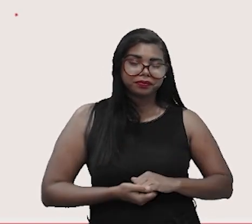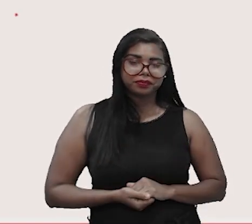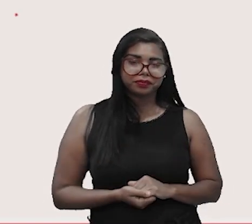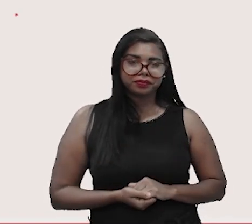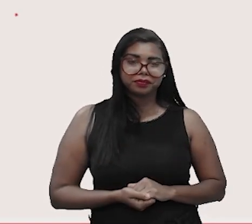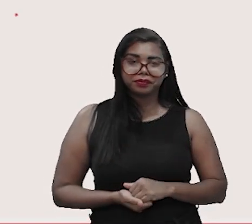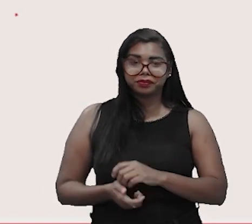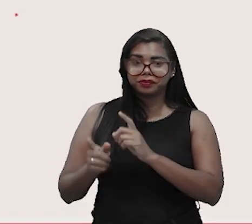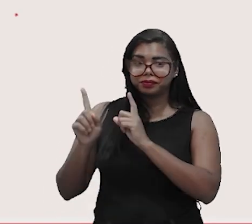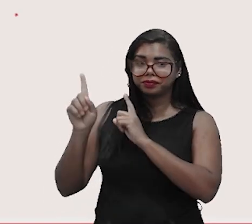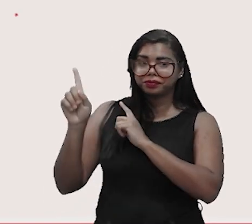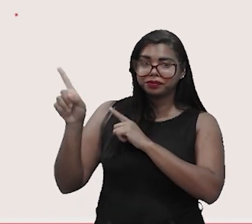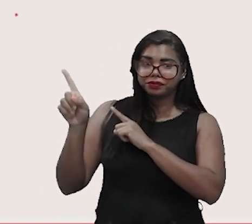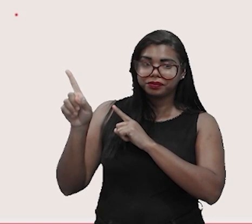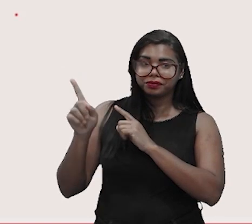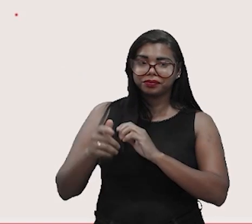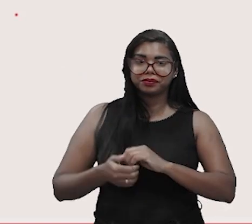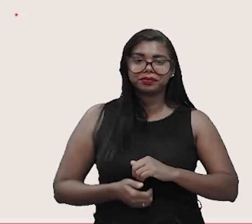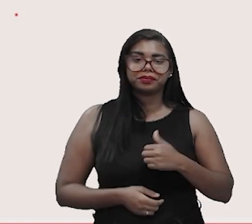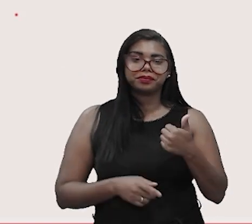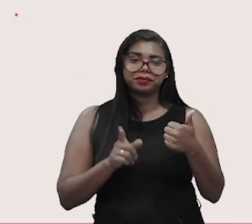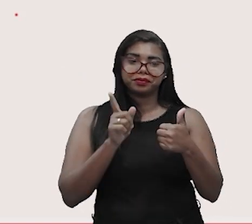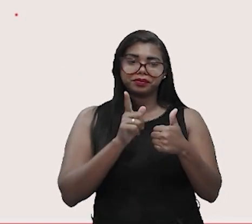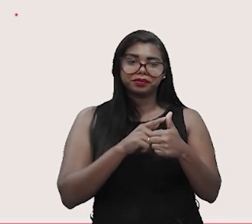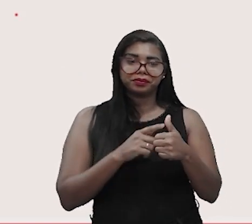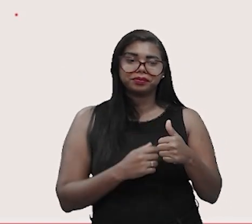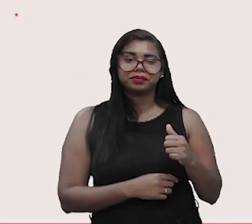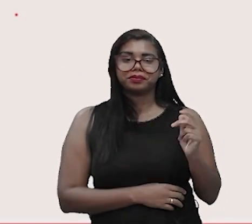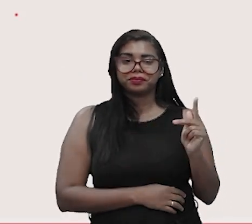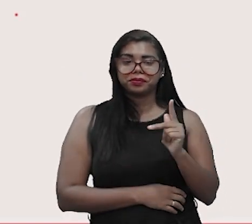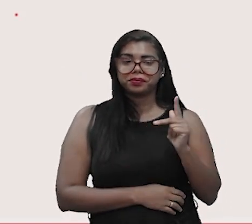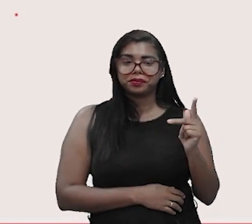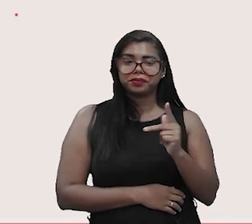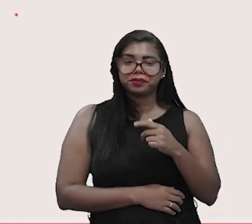ó. Primeira pessoa.